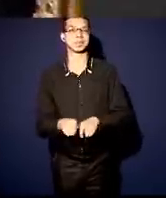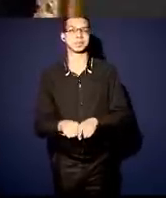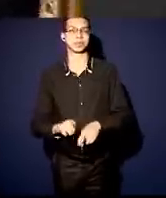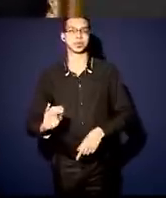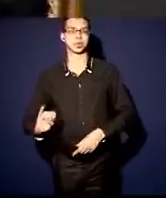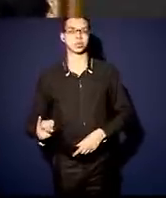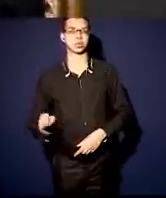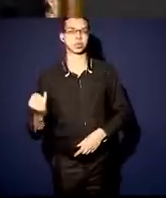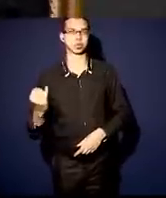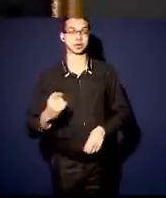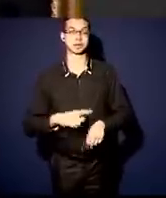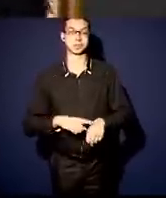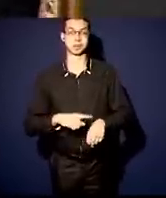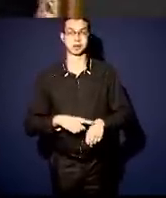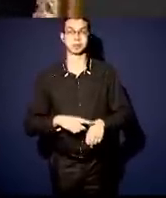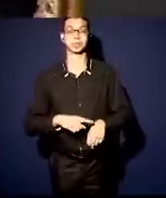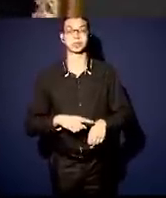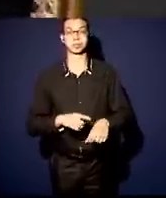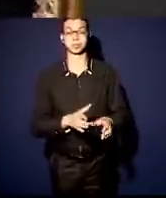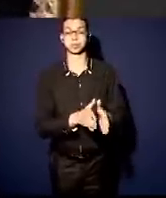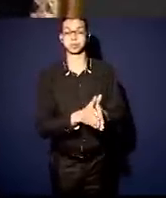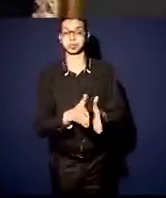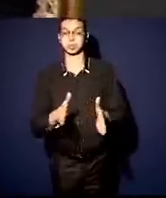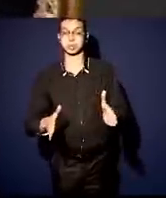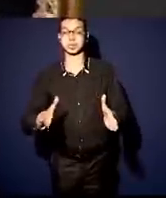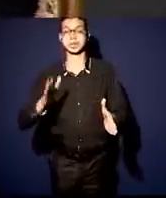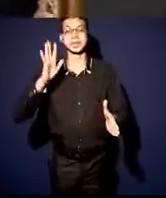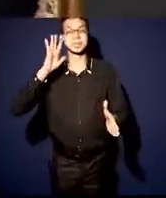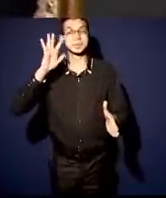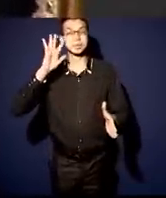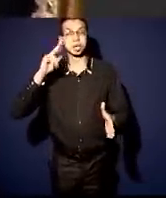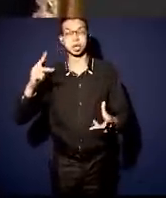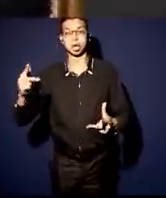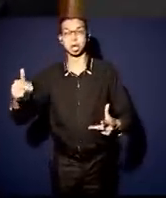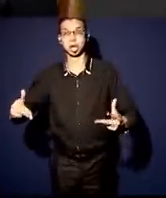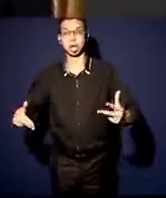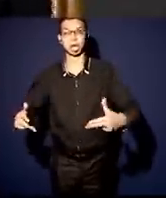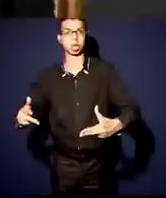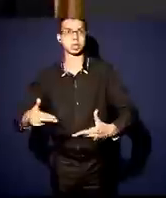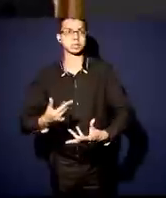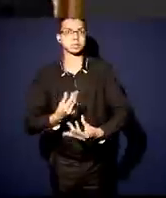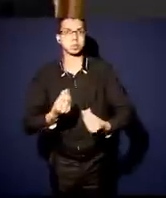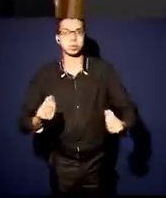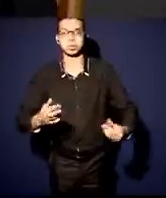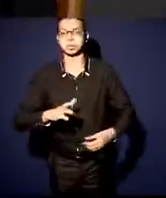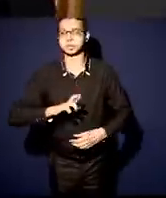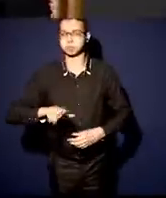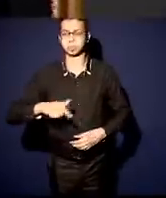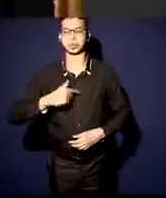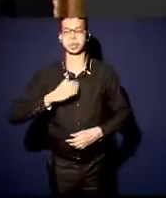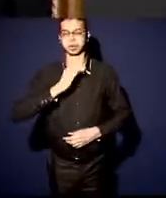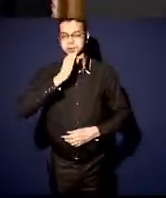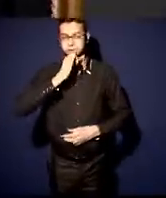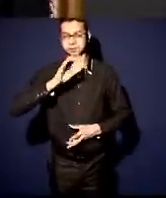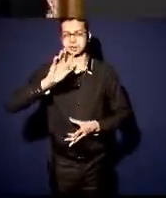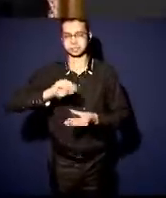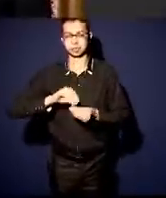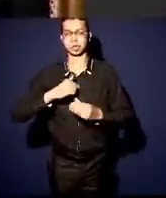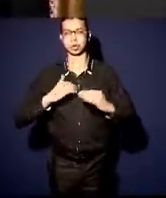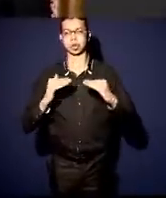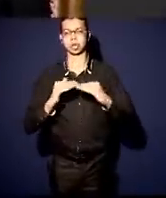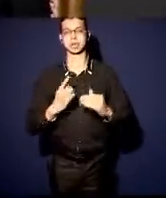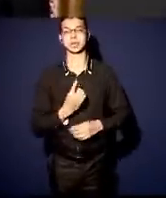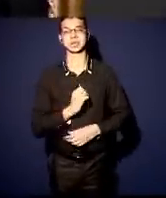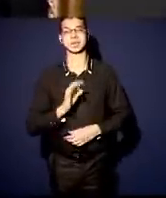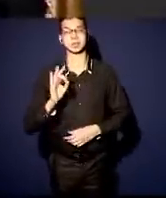parte intermediária, imaginando que os cortes não serão tão grandes, né? E dito isso, só para finalizar, concordo 100% com o Rogério, mas eu acho que a